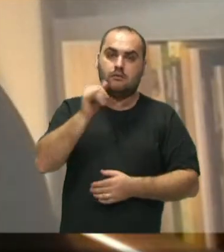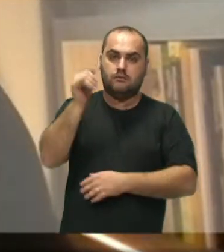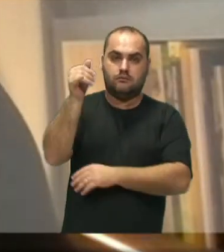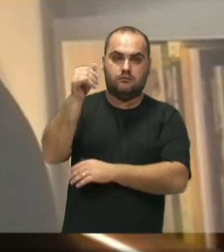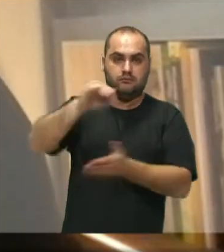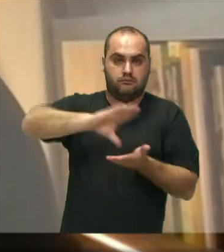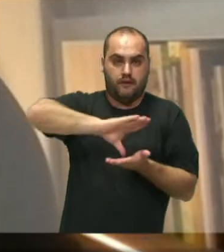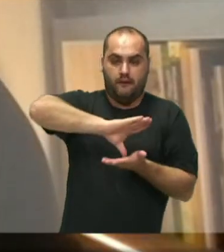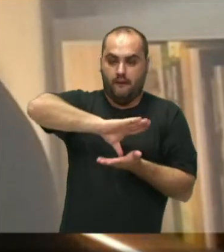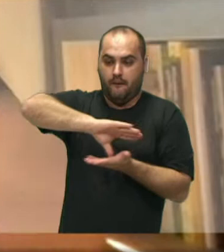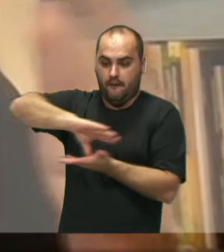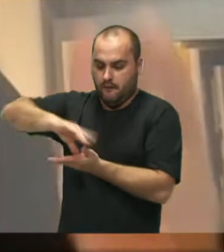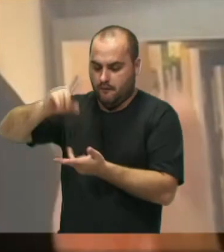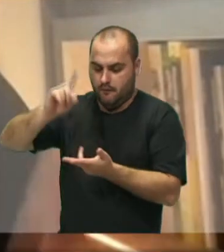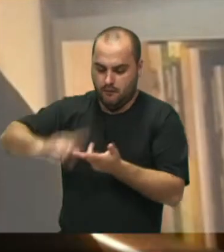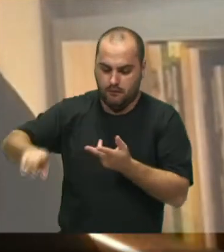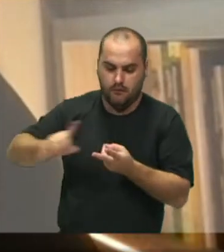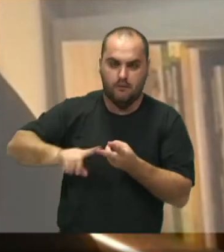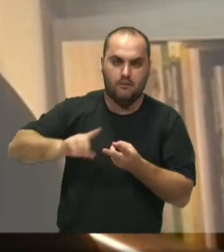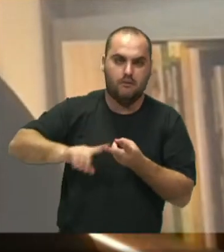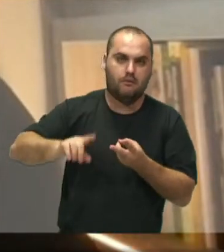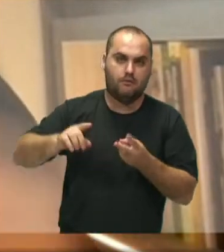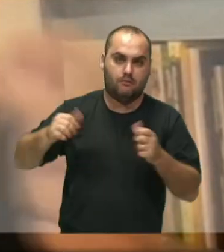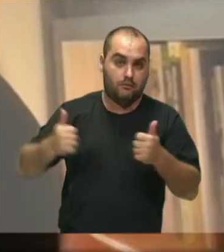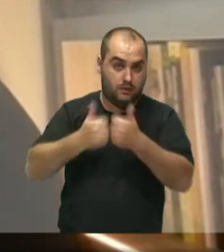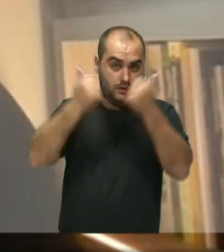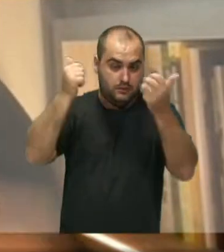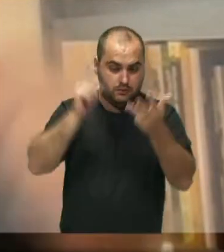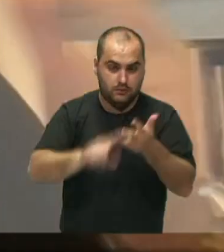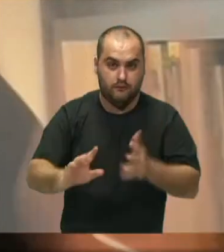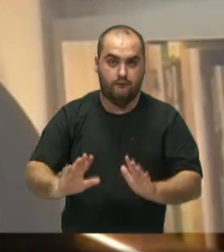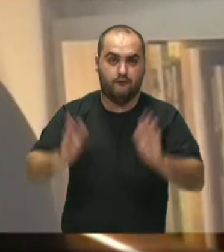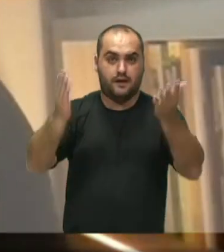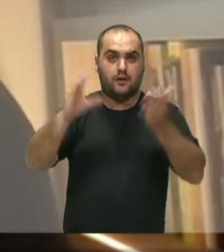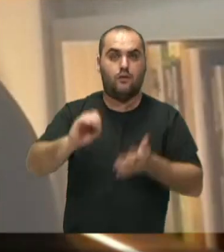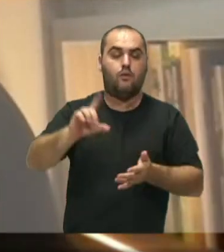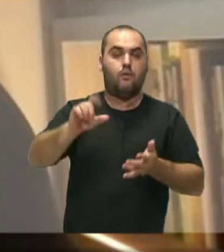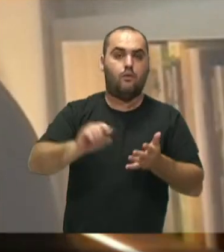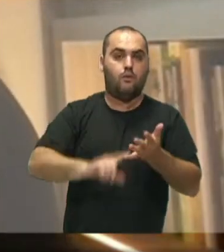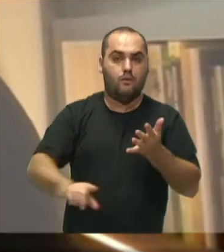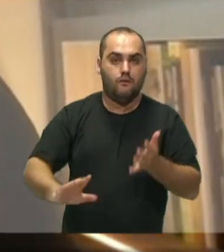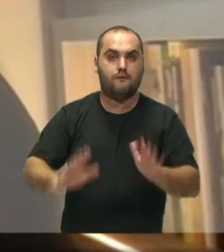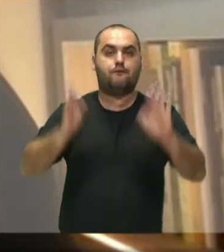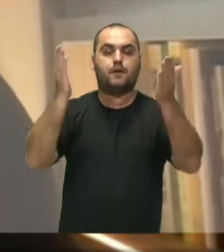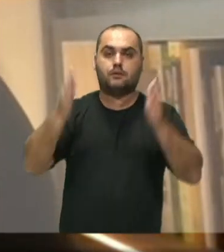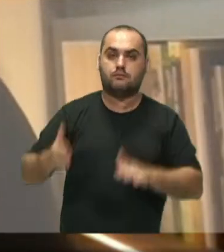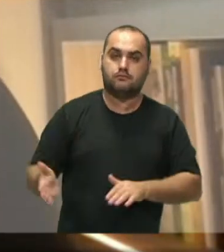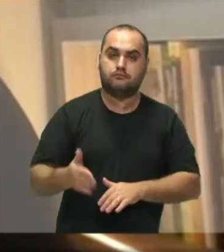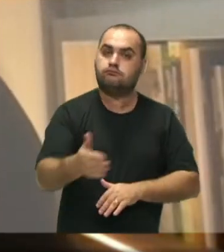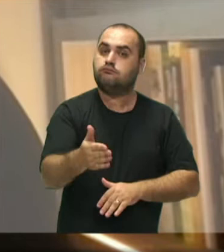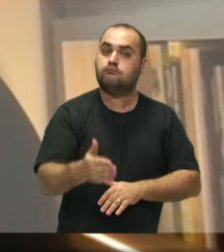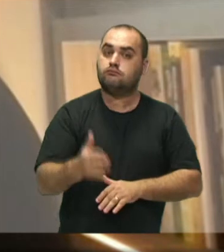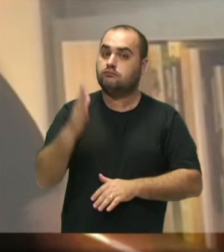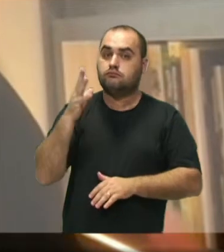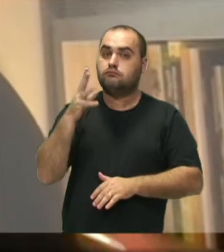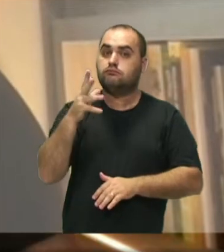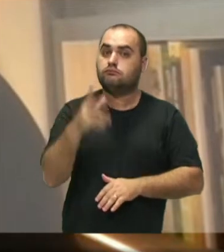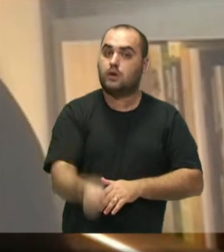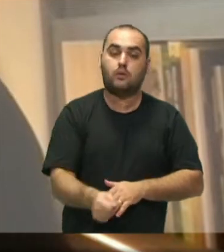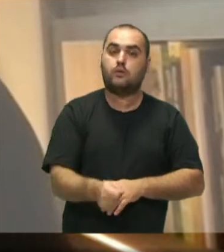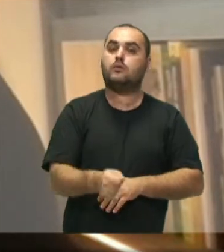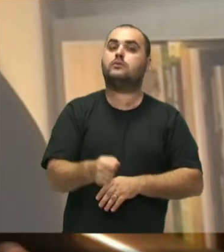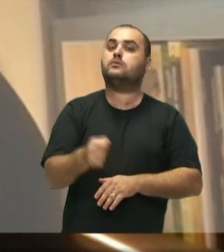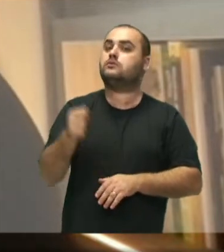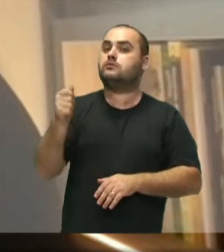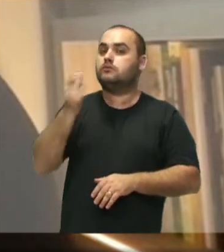regata Volvo é a marejada festa do colono na Festa do Peixe São eventos pet-friendly'